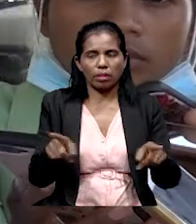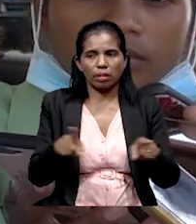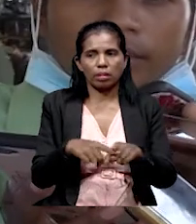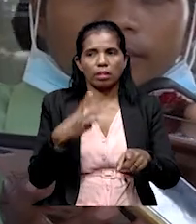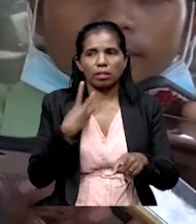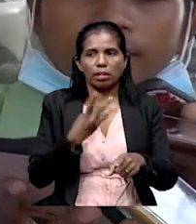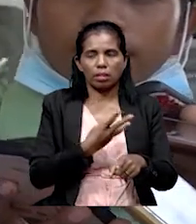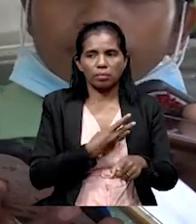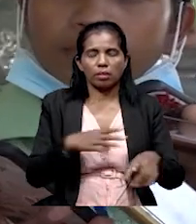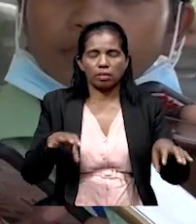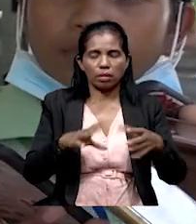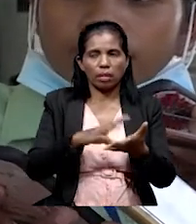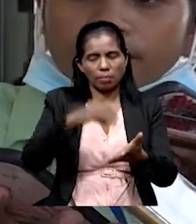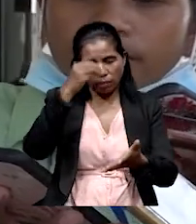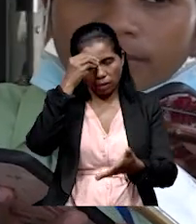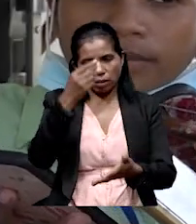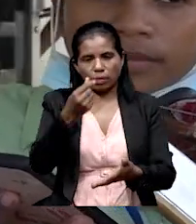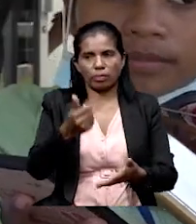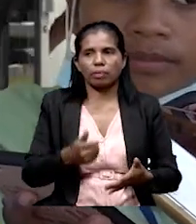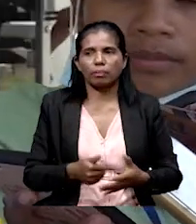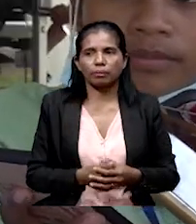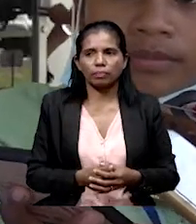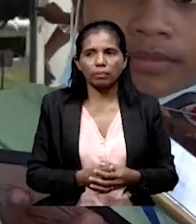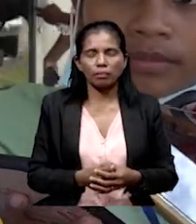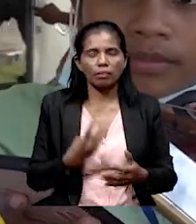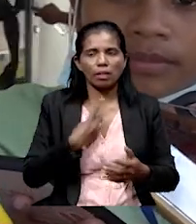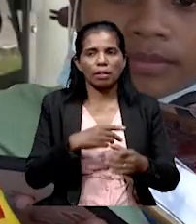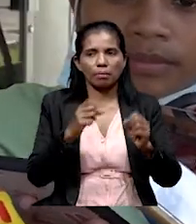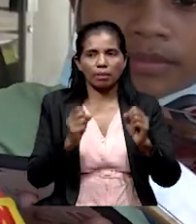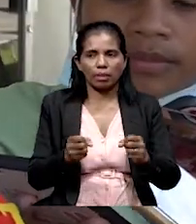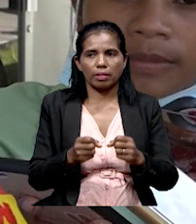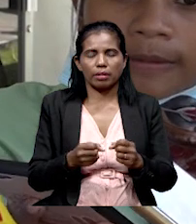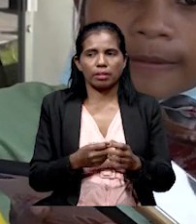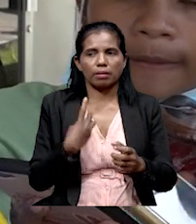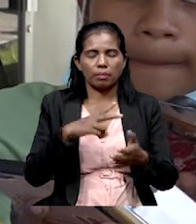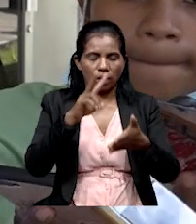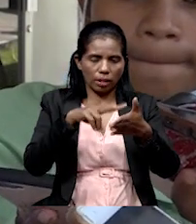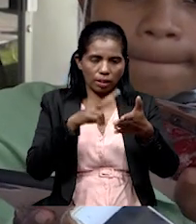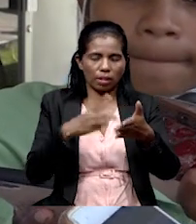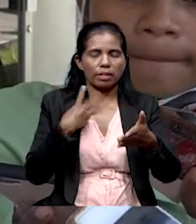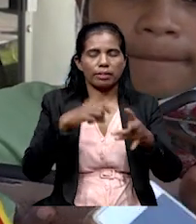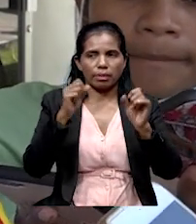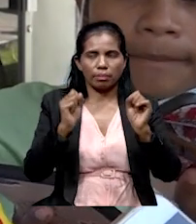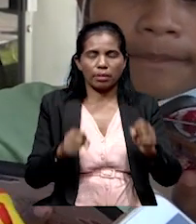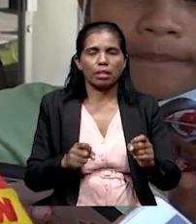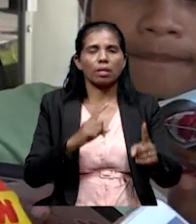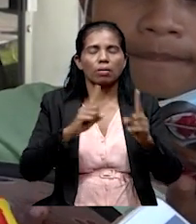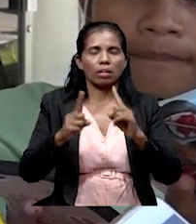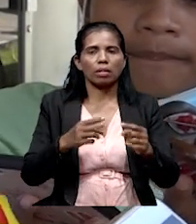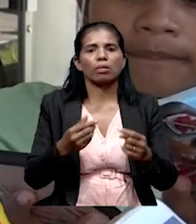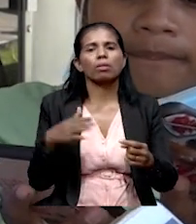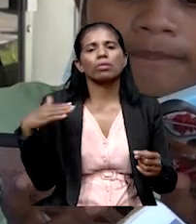be, o que aprendo ituan, pronto, ita bel dia ita com, ita bel le, ita bel ora jovem ser